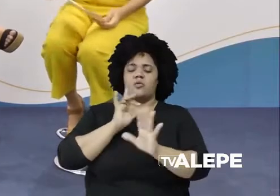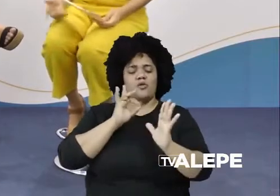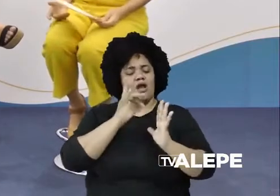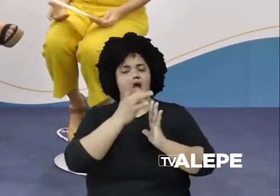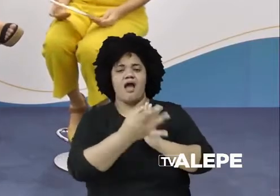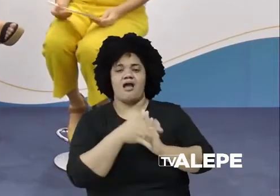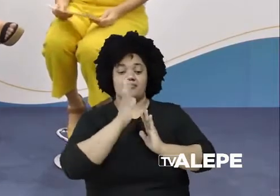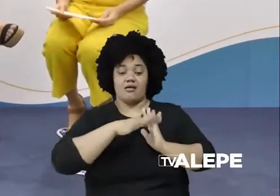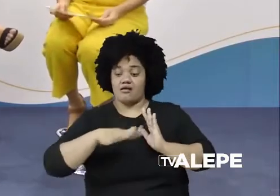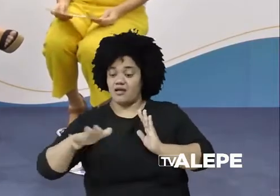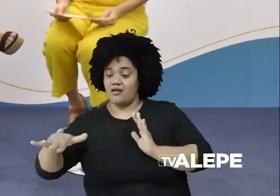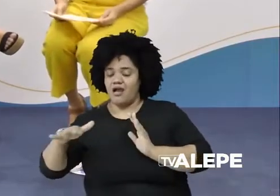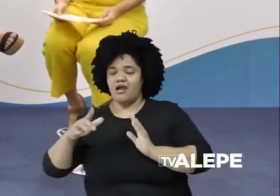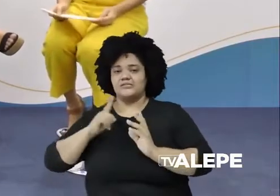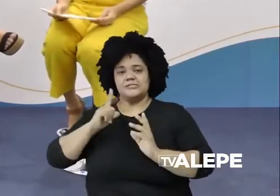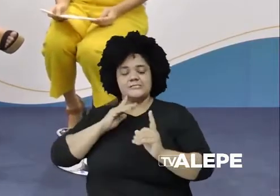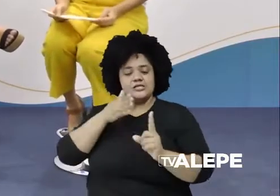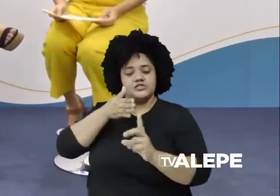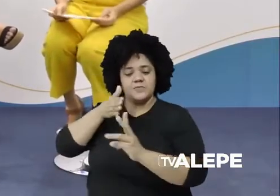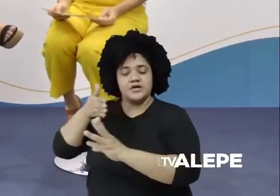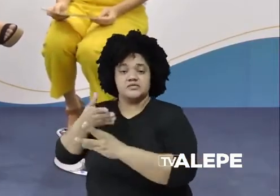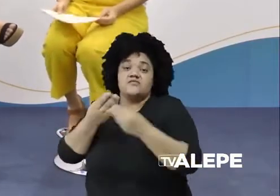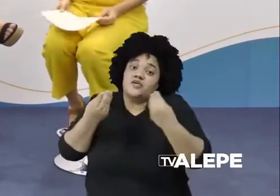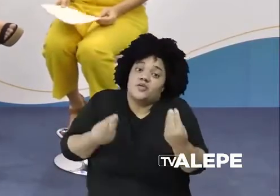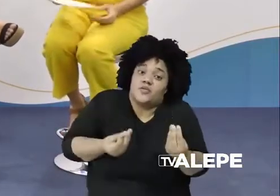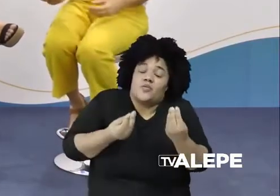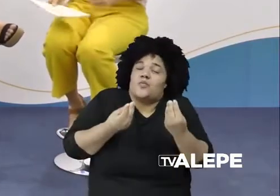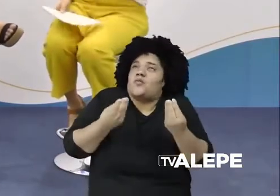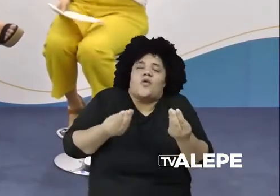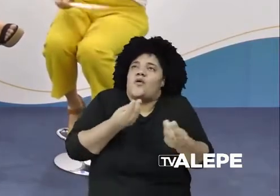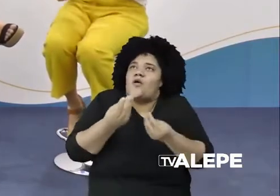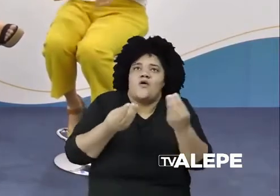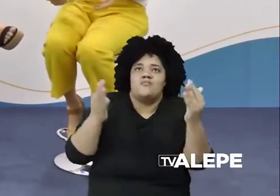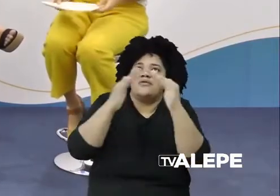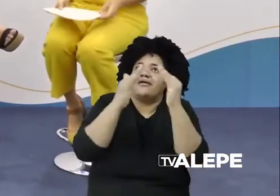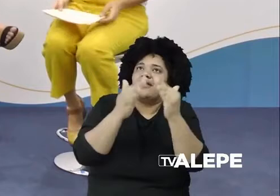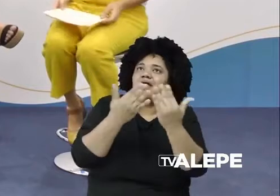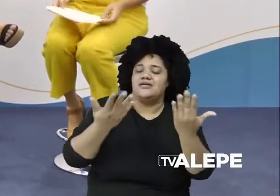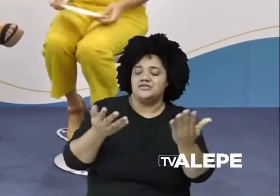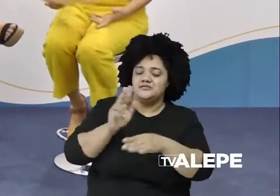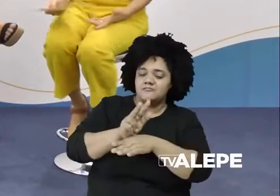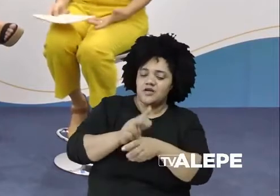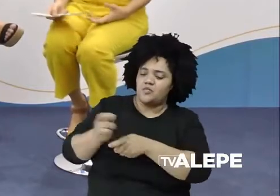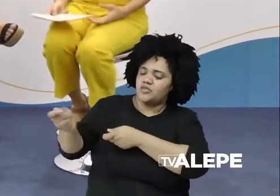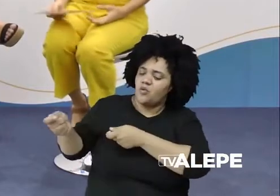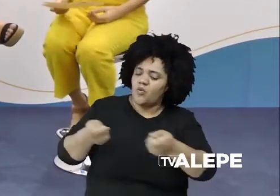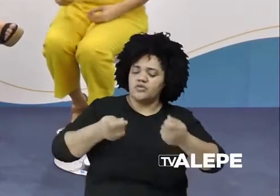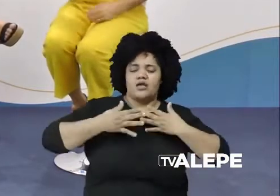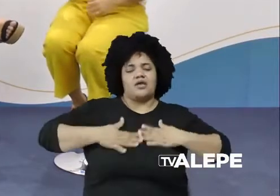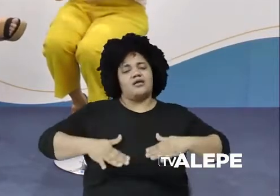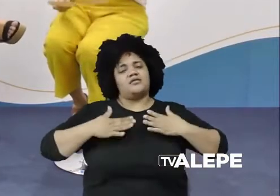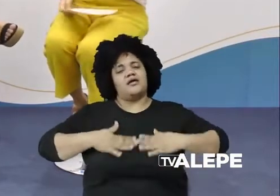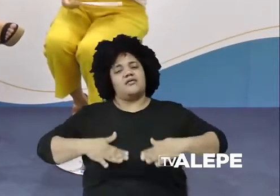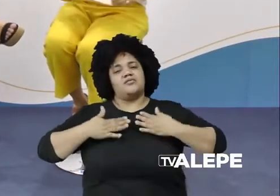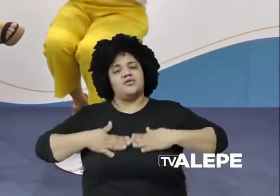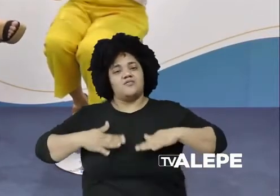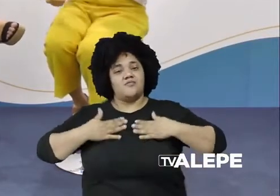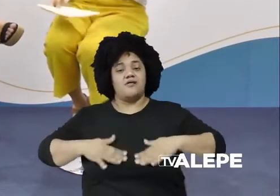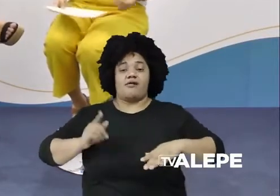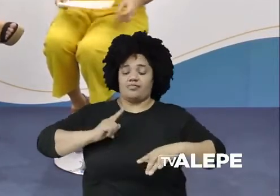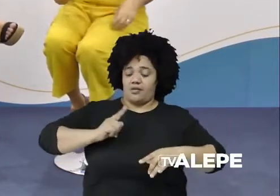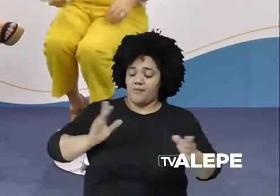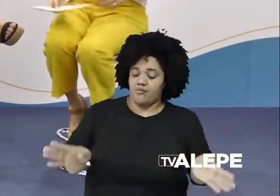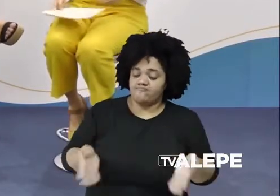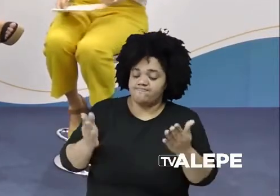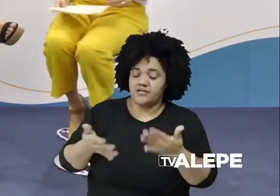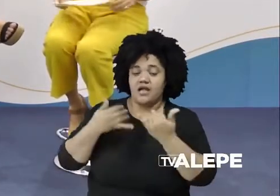como fazer com elas em casa nesse momento para que elas tenham uma rotina mais tranquila, para desenvolver